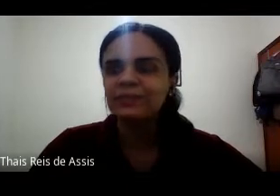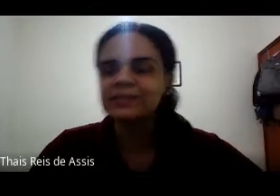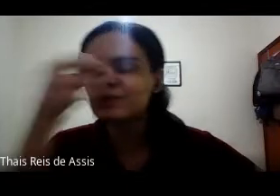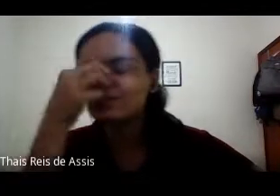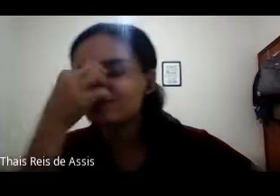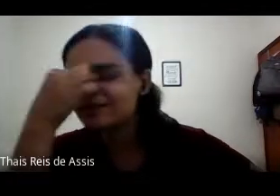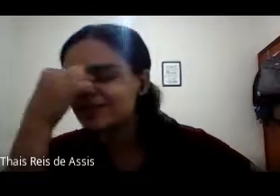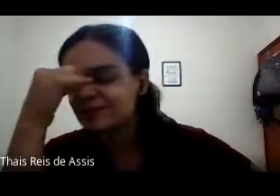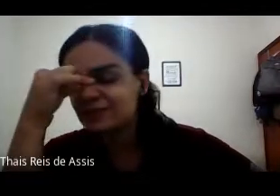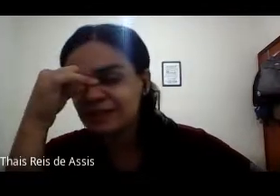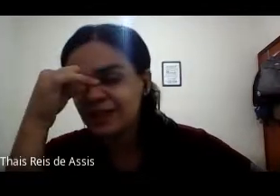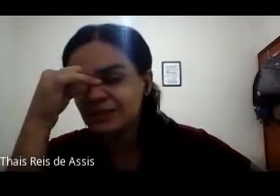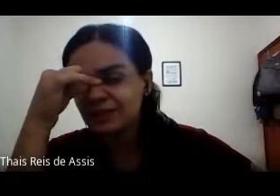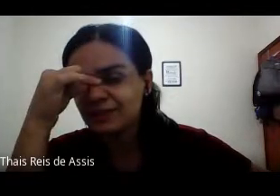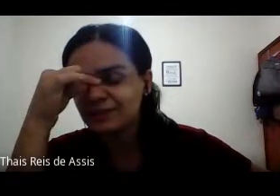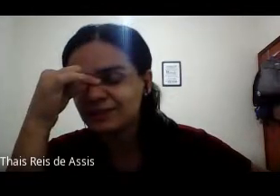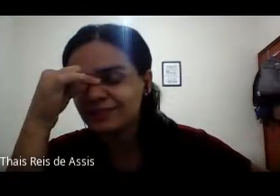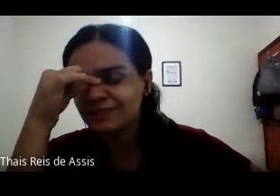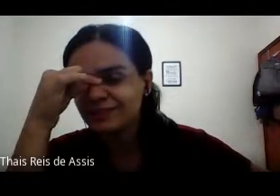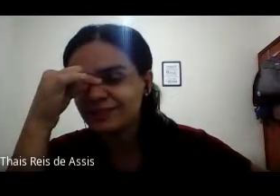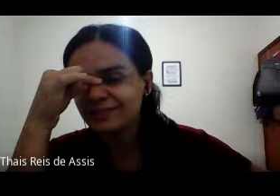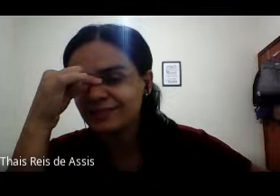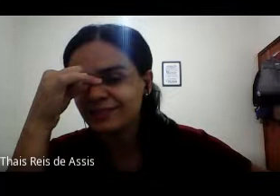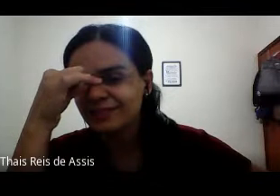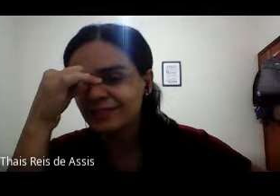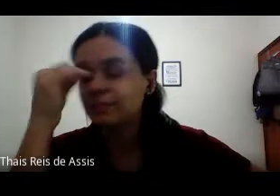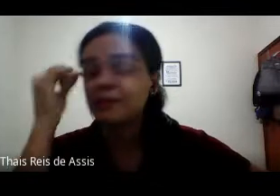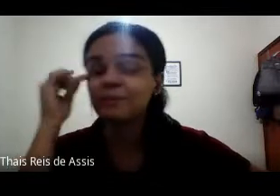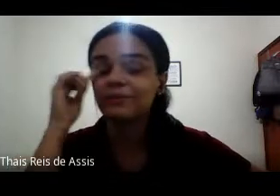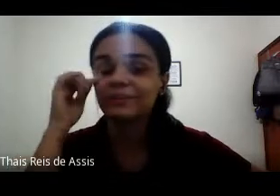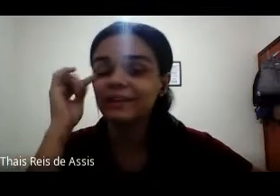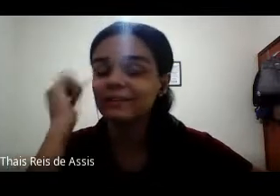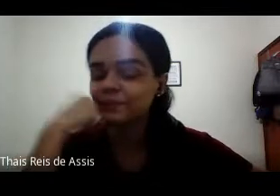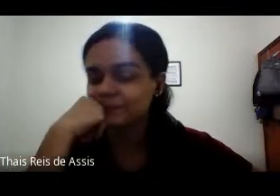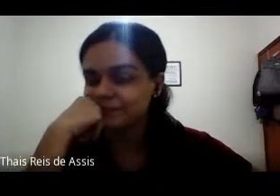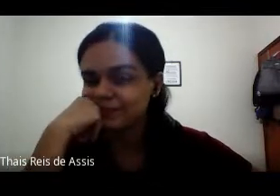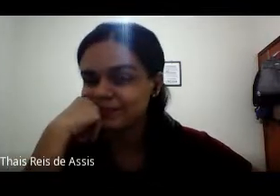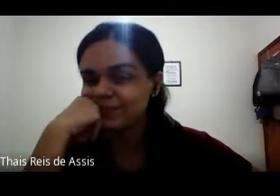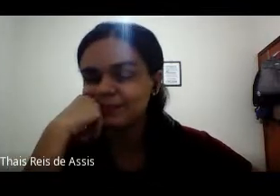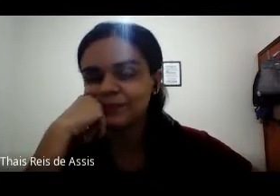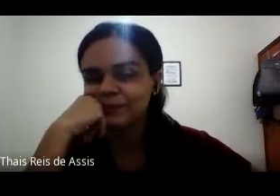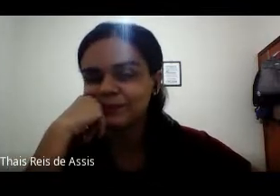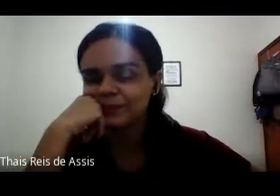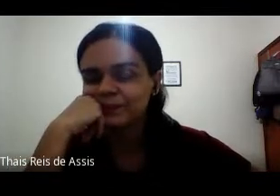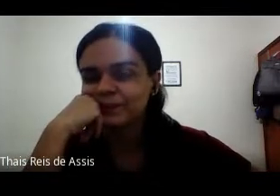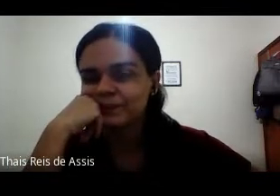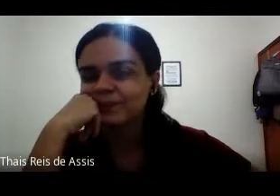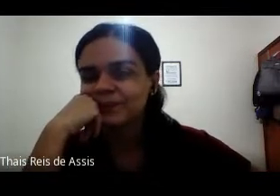do ensino dos presidentes dos Estados Unidos, da primeira prova dele. Lembrou?